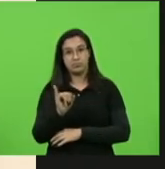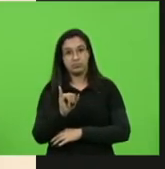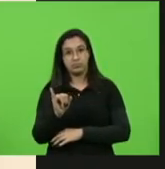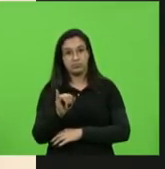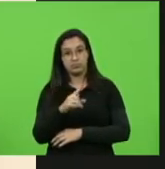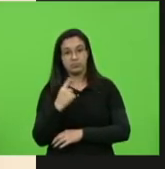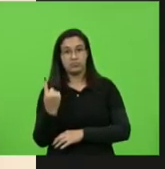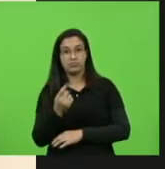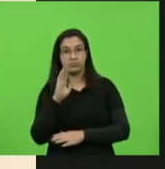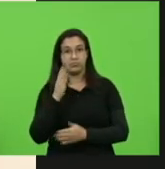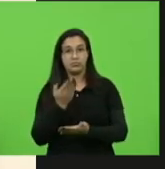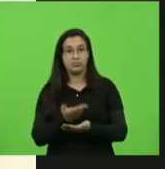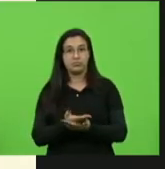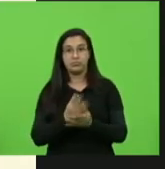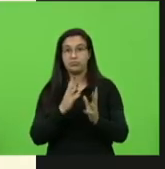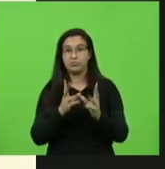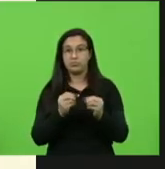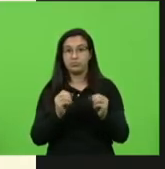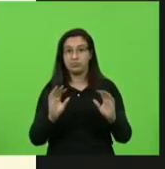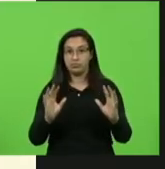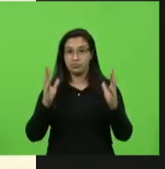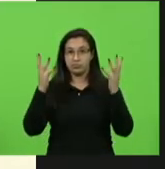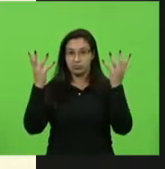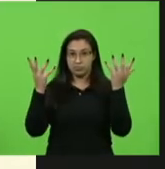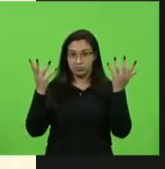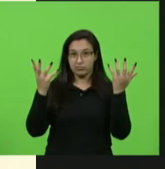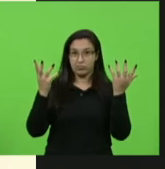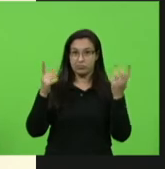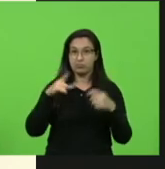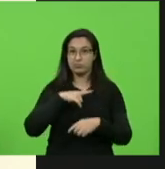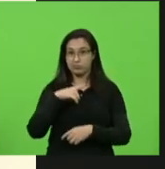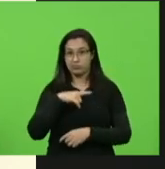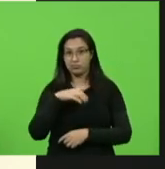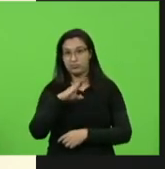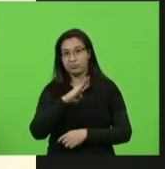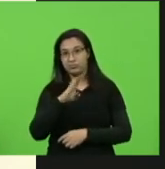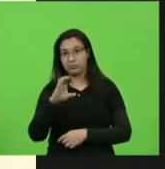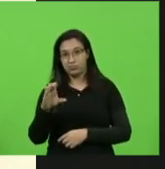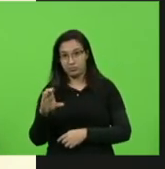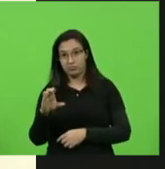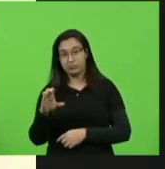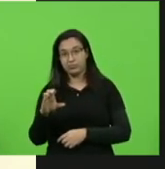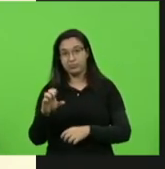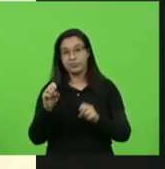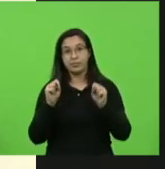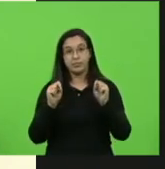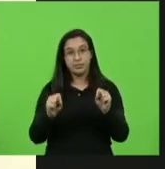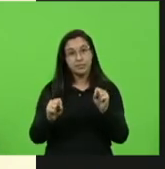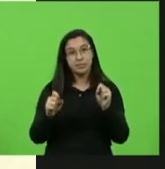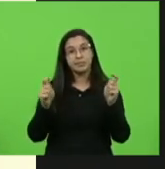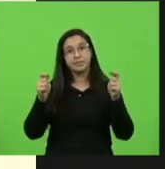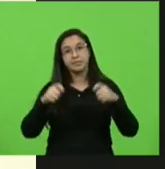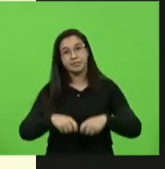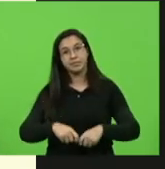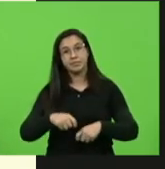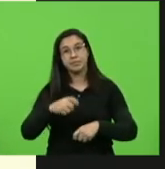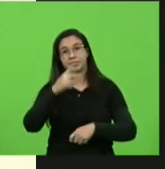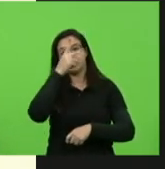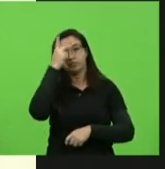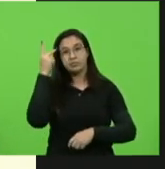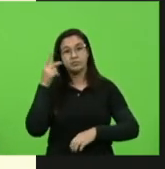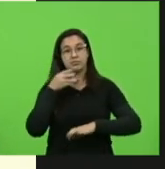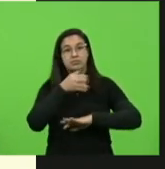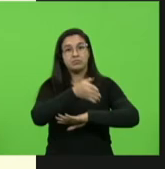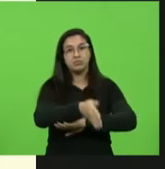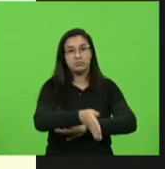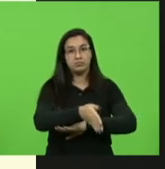que todo grande evento que acontecer em Balneário Camboriú vai levar pessoas a conhecer as